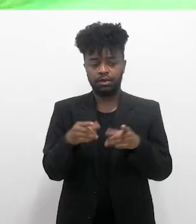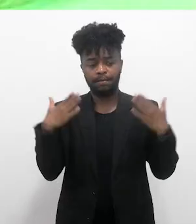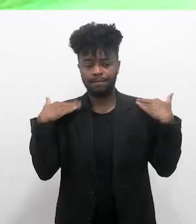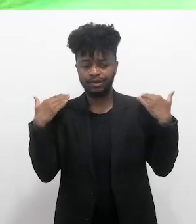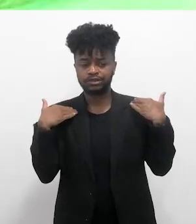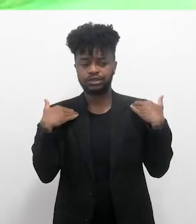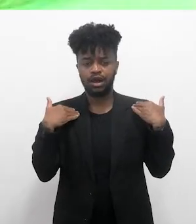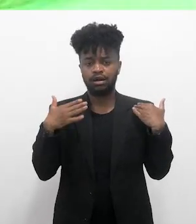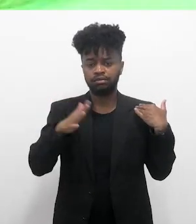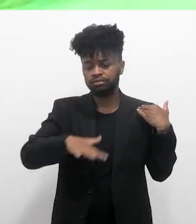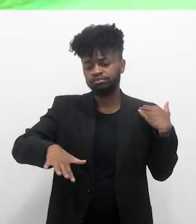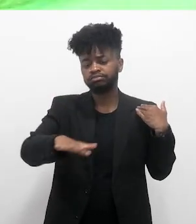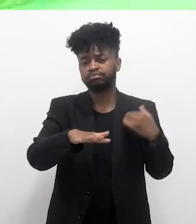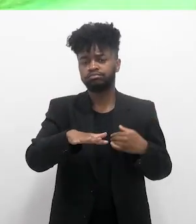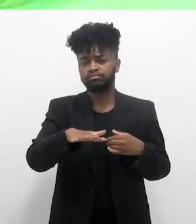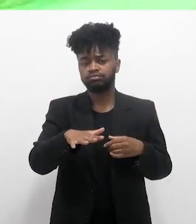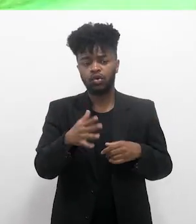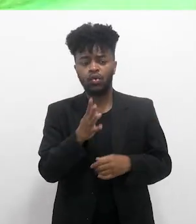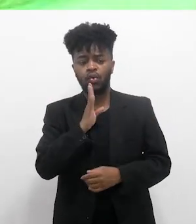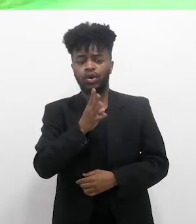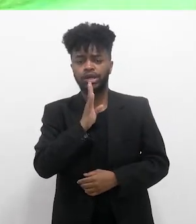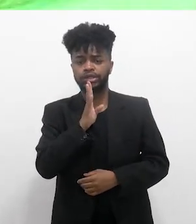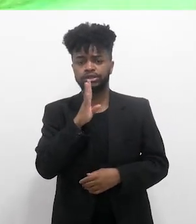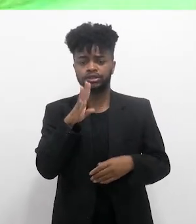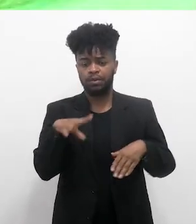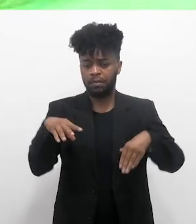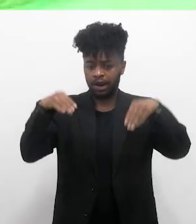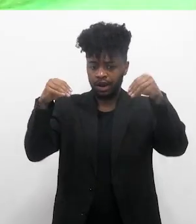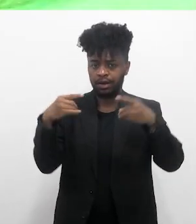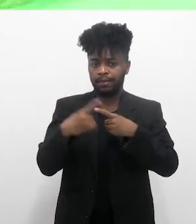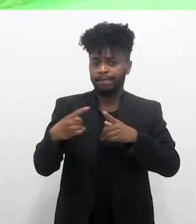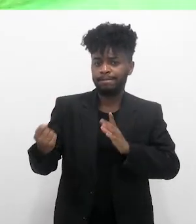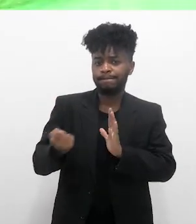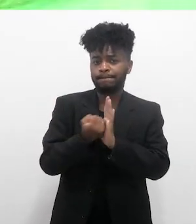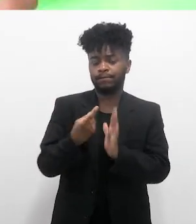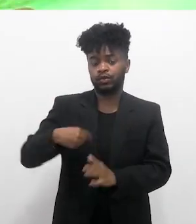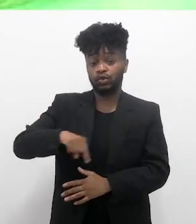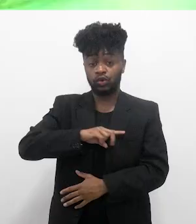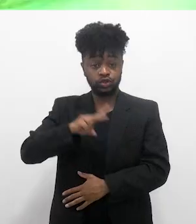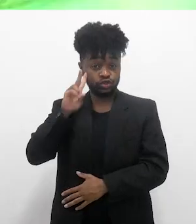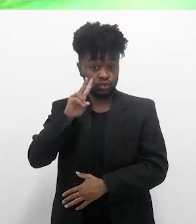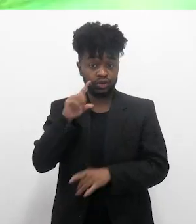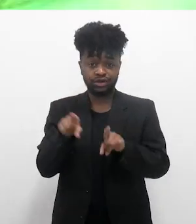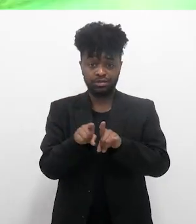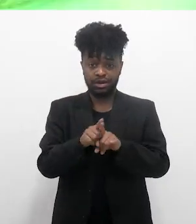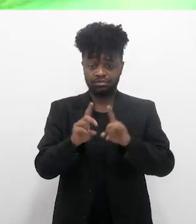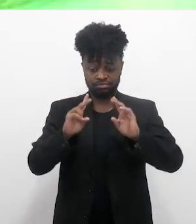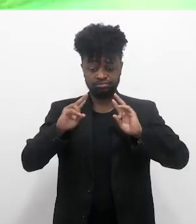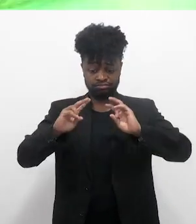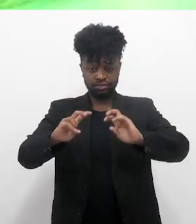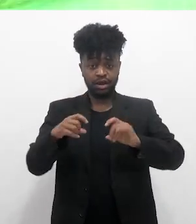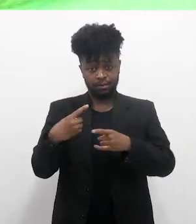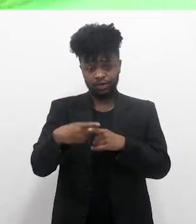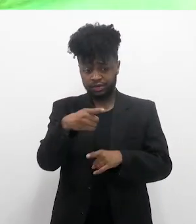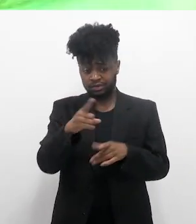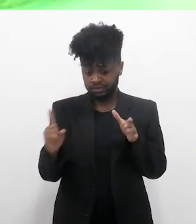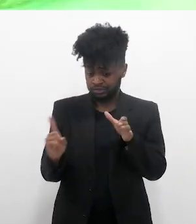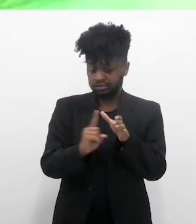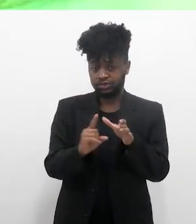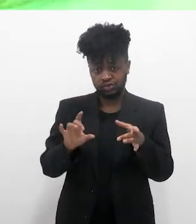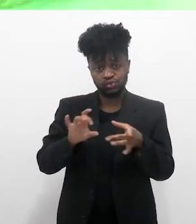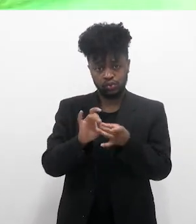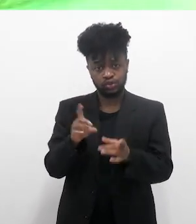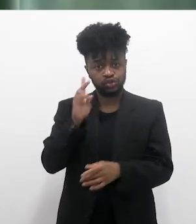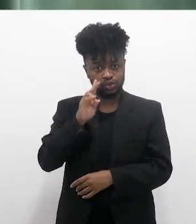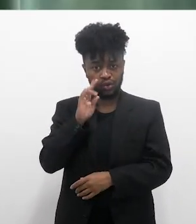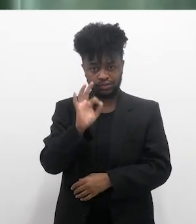corredores desse palácio que faz parte da nossa história e se ver também que você também faz parte dessa história.